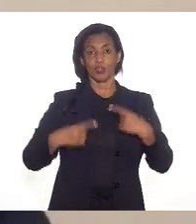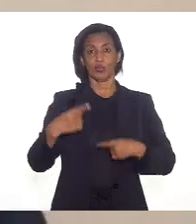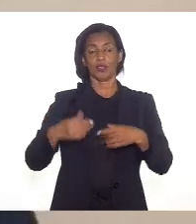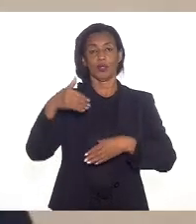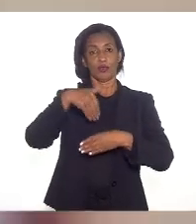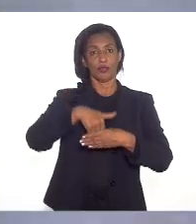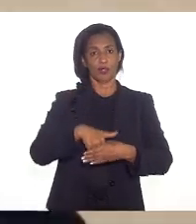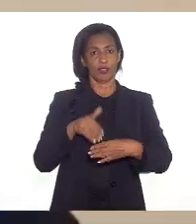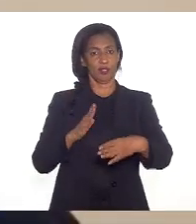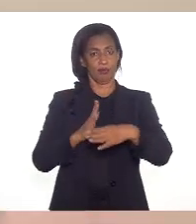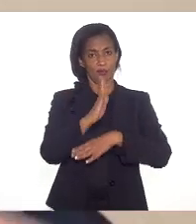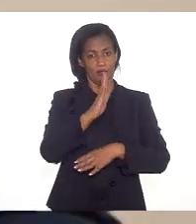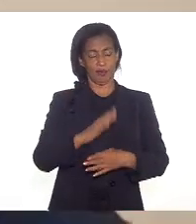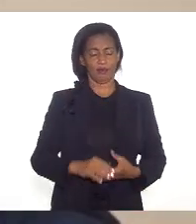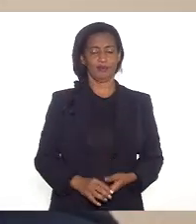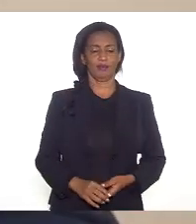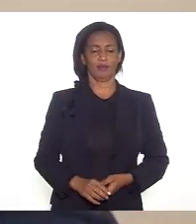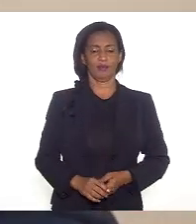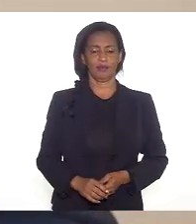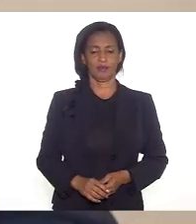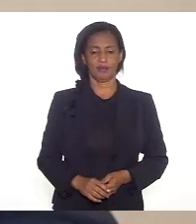votação. Aprovado.